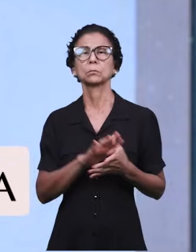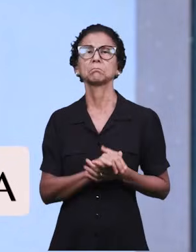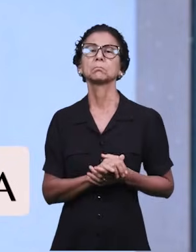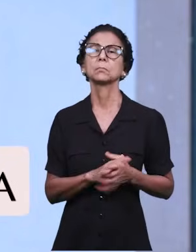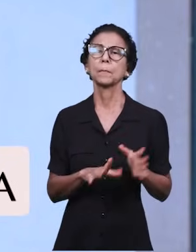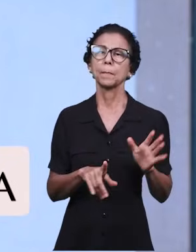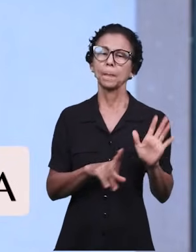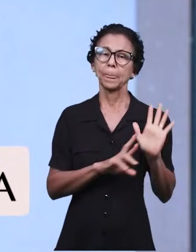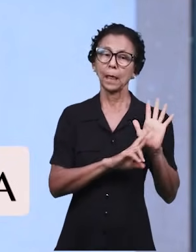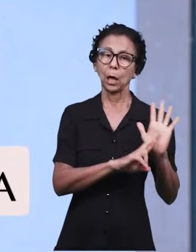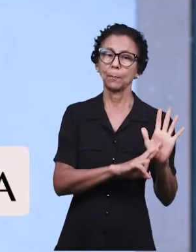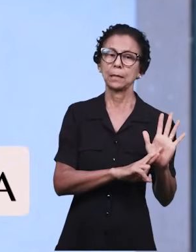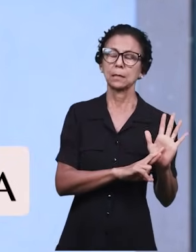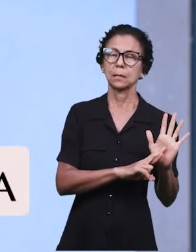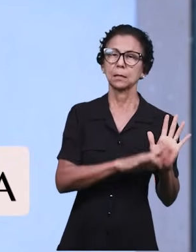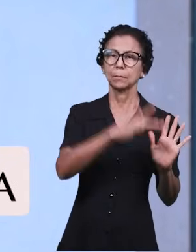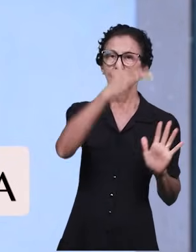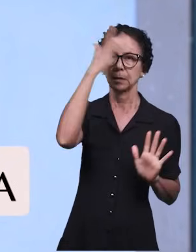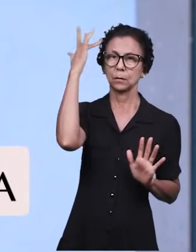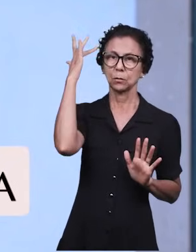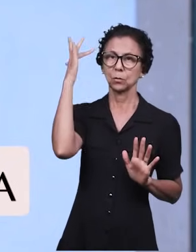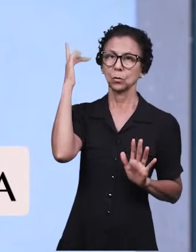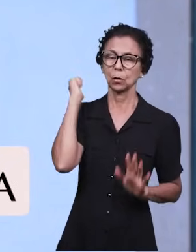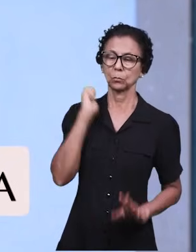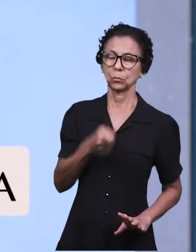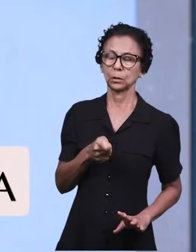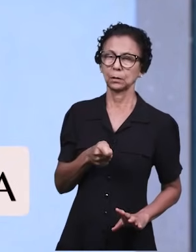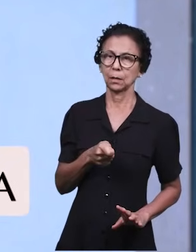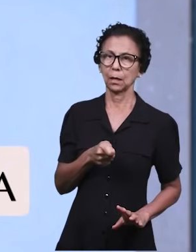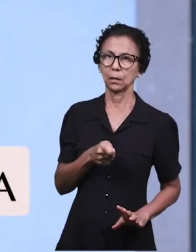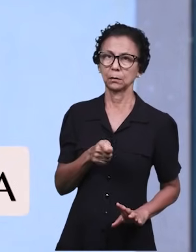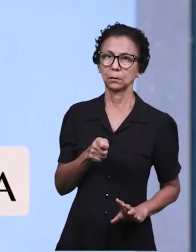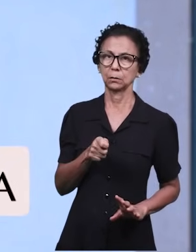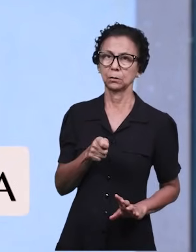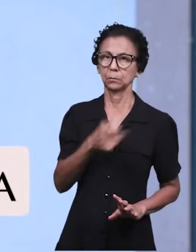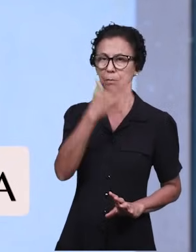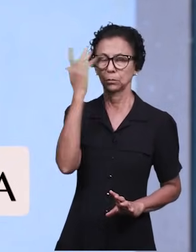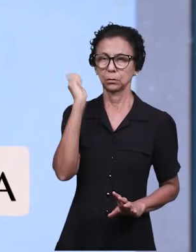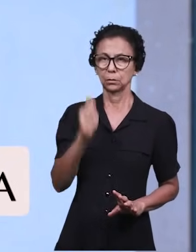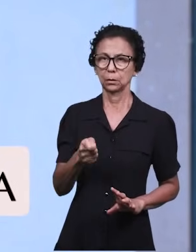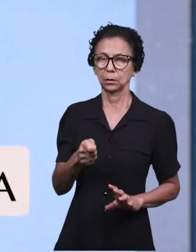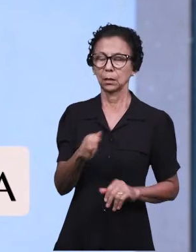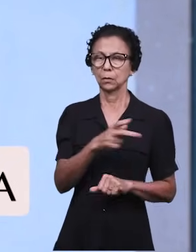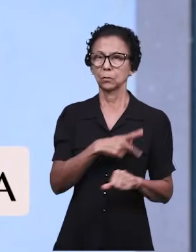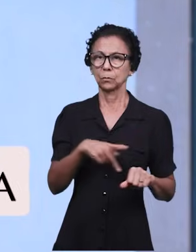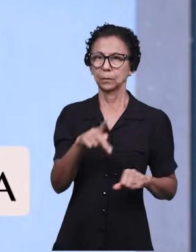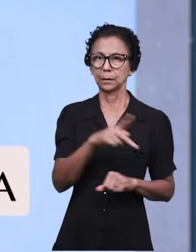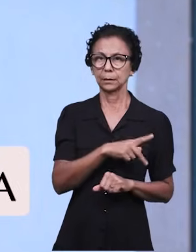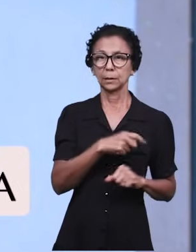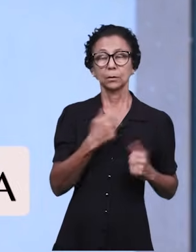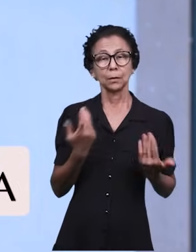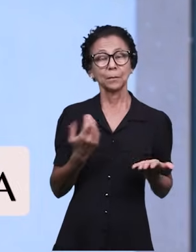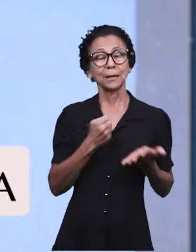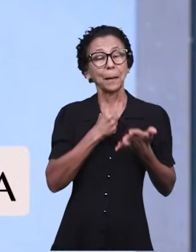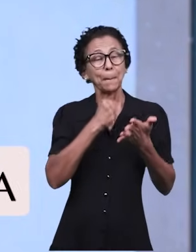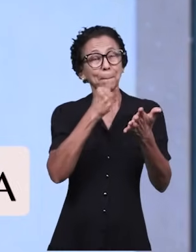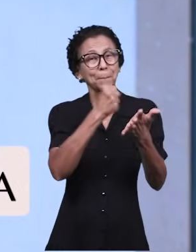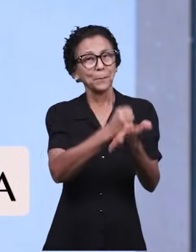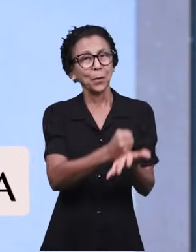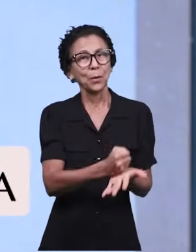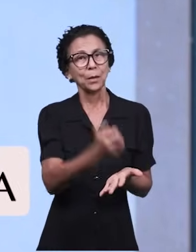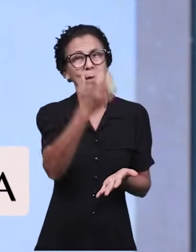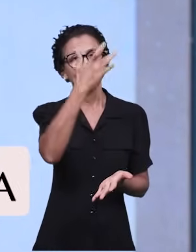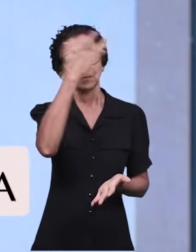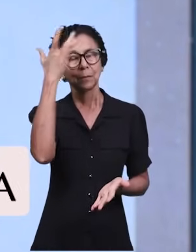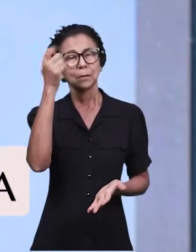também, além de, como já disse, prestar essa assistência aos brasileiros que residem na sua